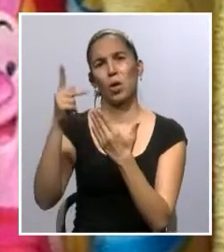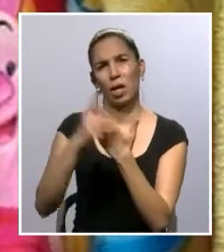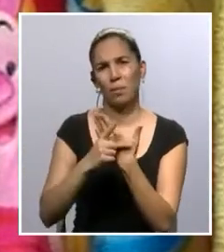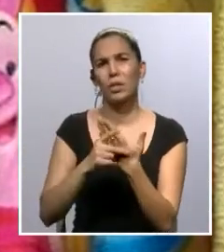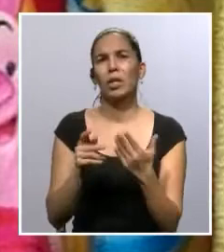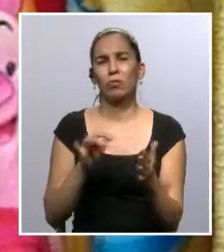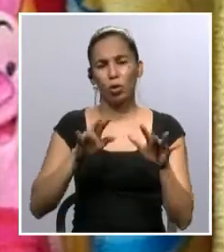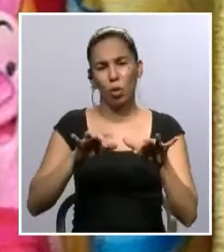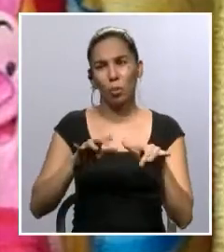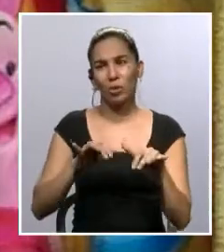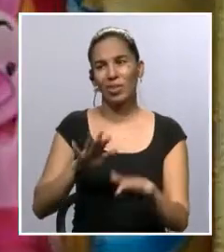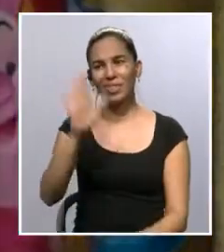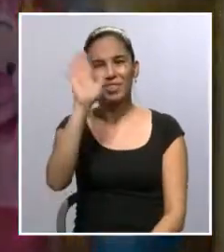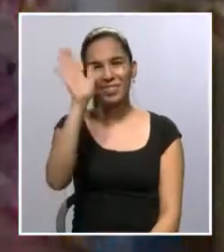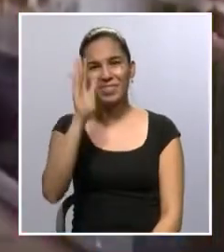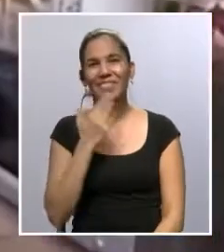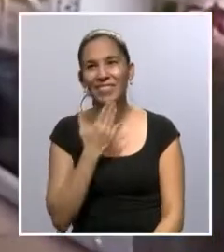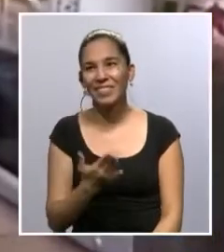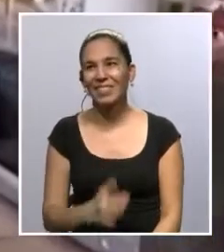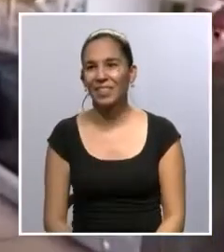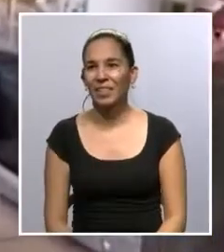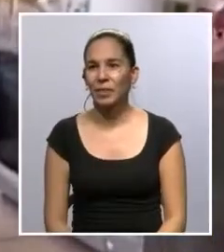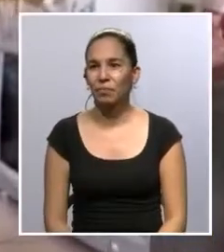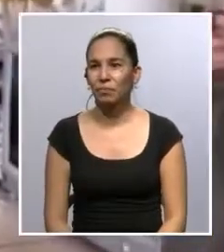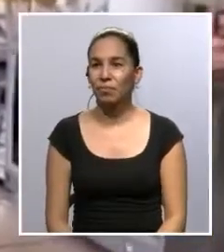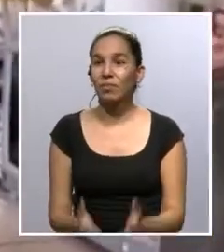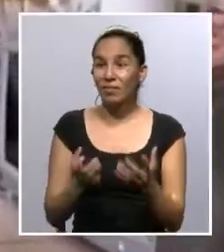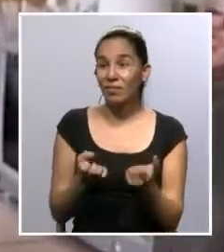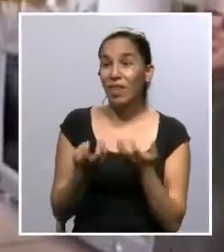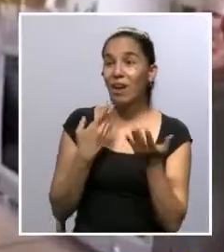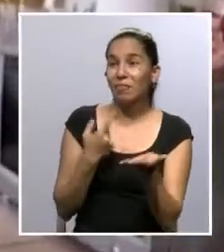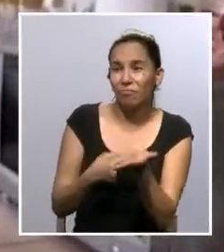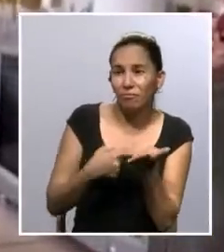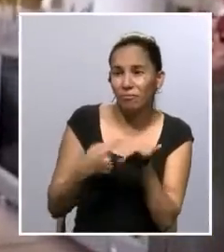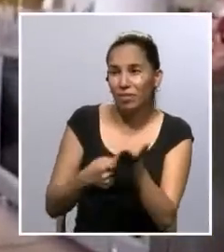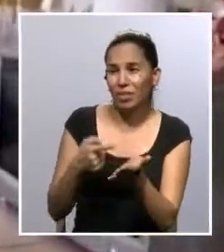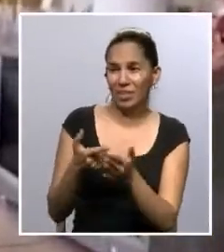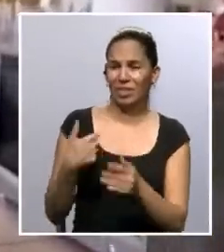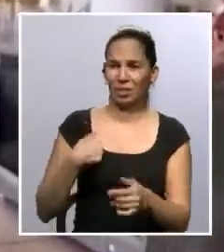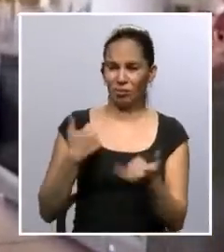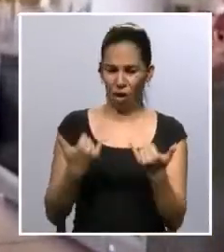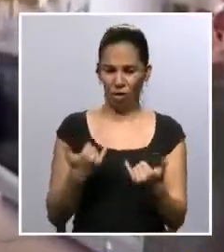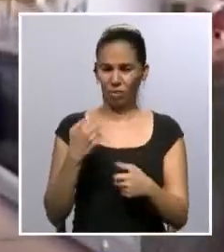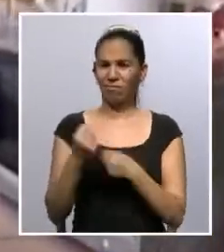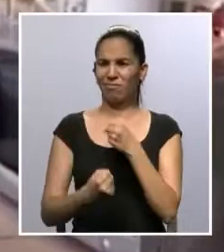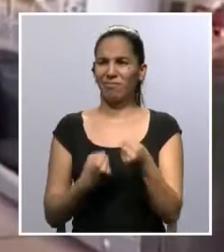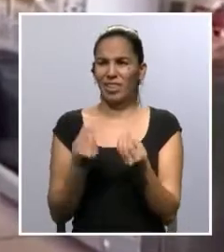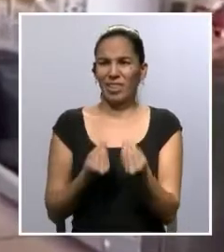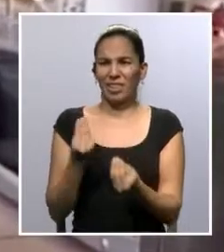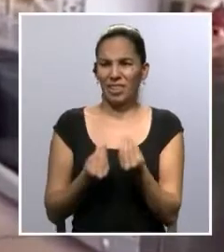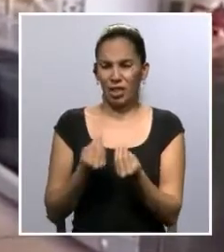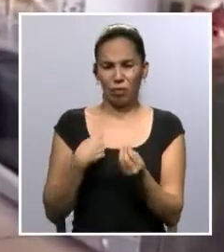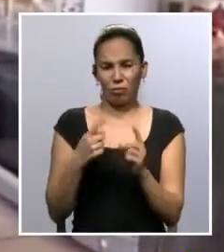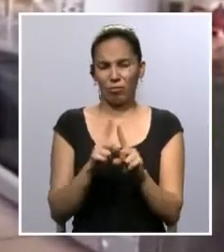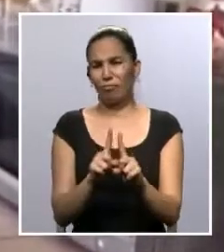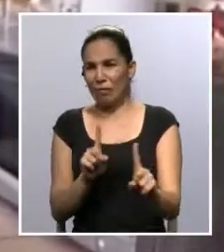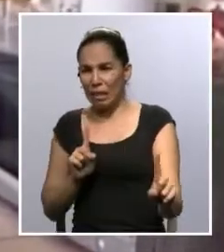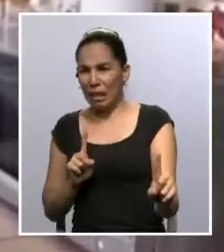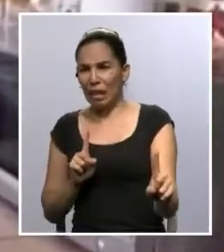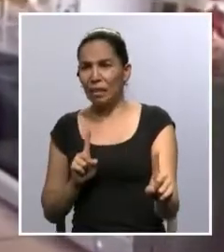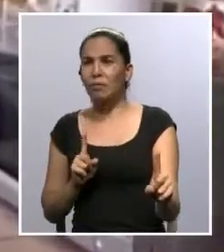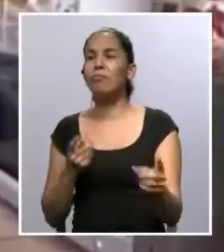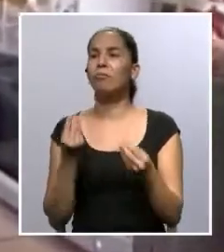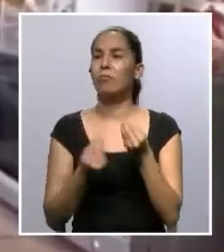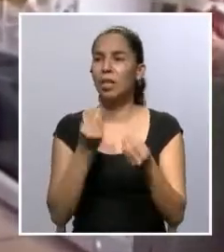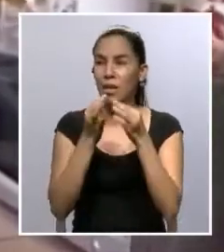computador. Obrigado. Eu quero falar para vocês o que eu estou fazendo em esse período de isolamento. Eu acho